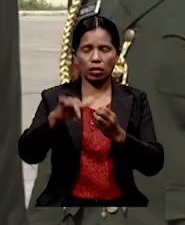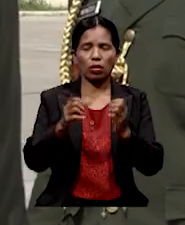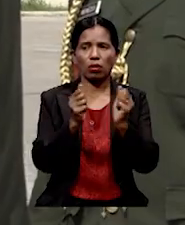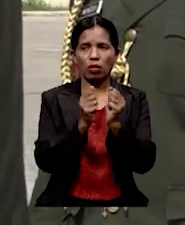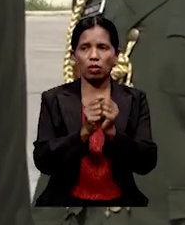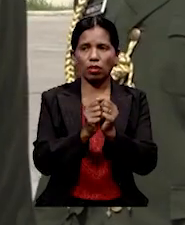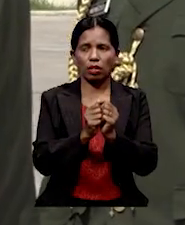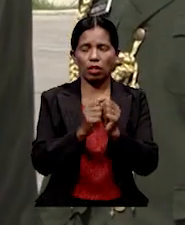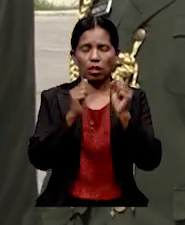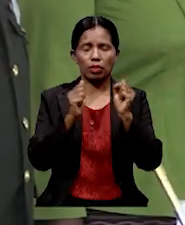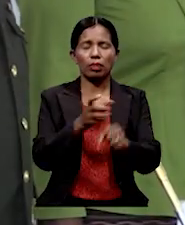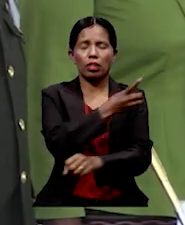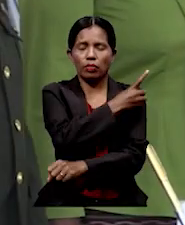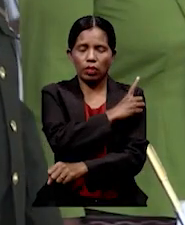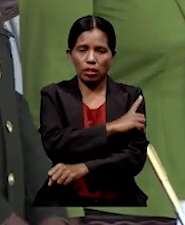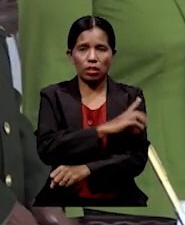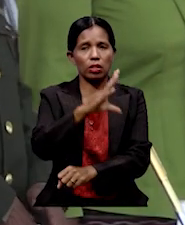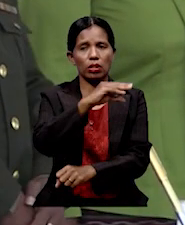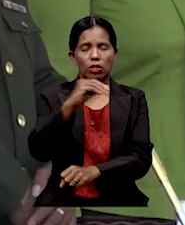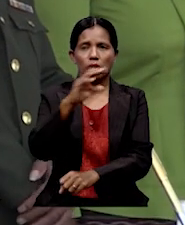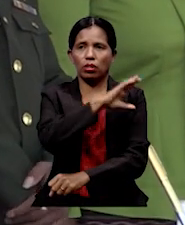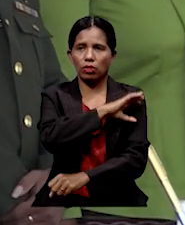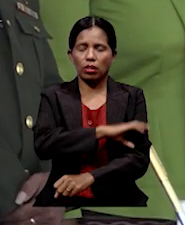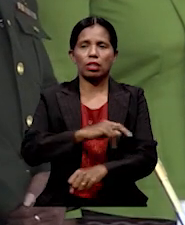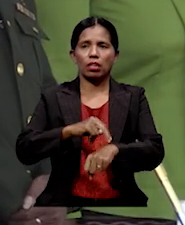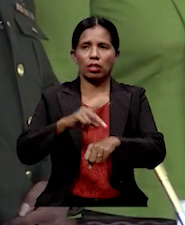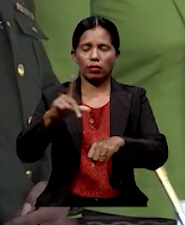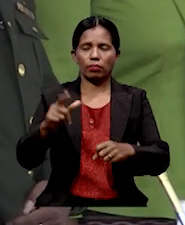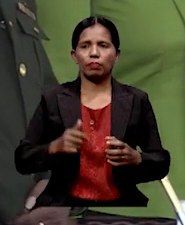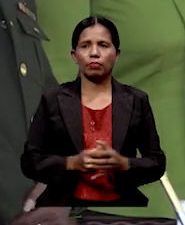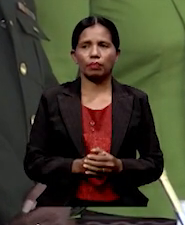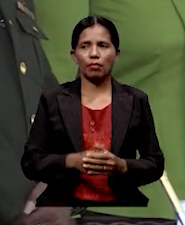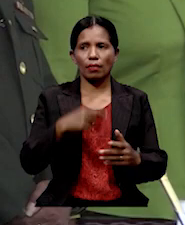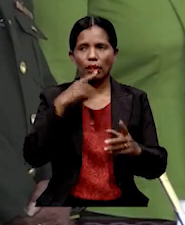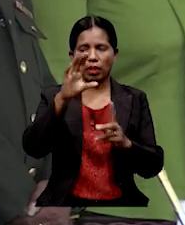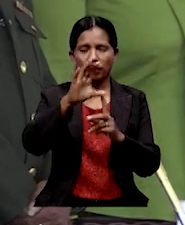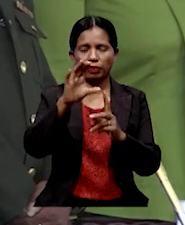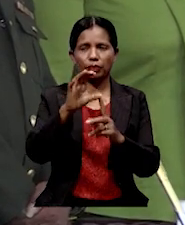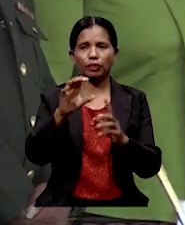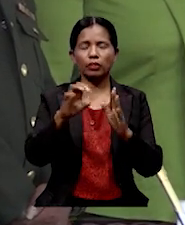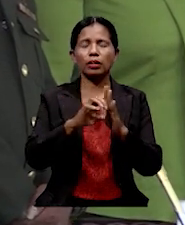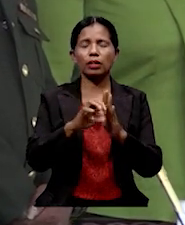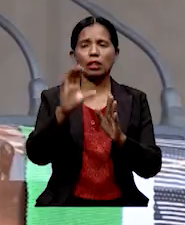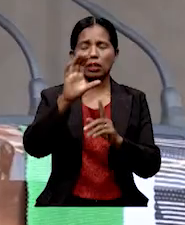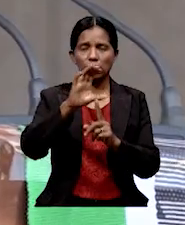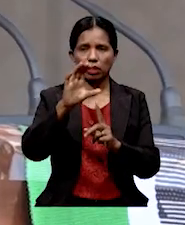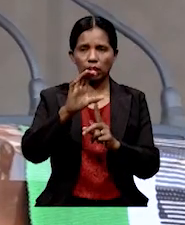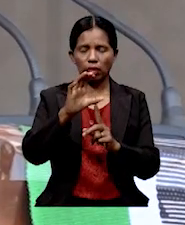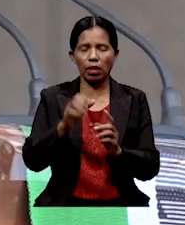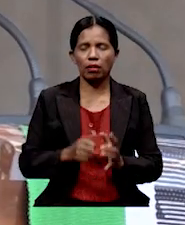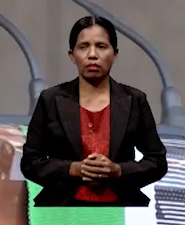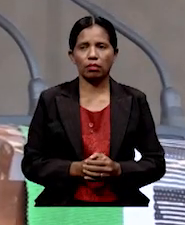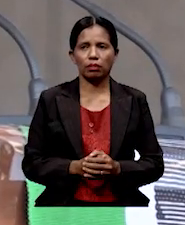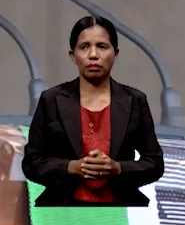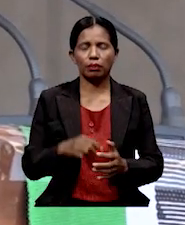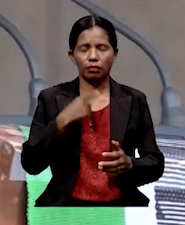iha área defesa no Segurança Nacional. O cargo de chefia do Estado Maior General das Forças Armadas é, por certo,